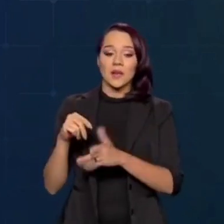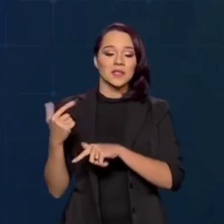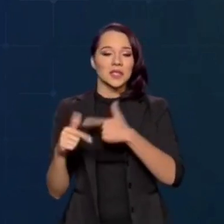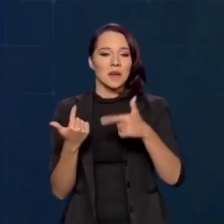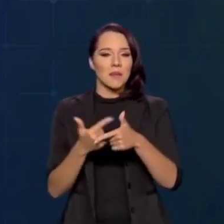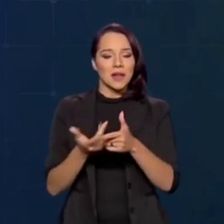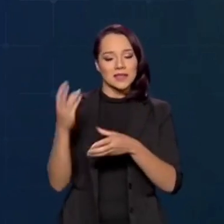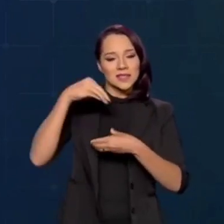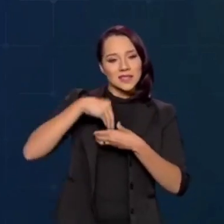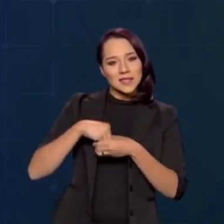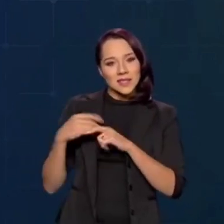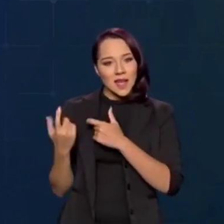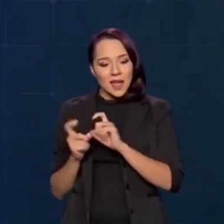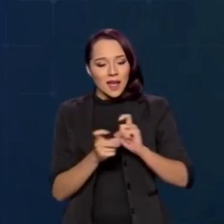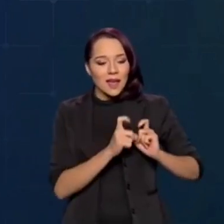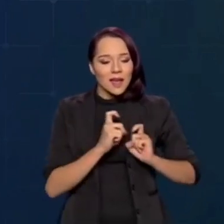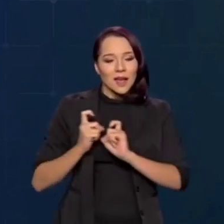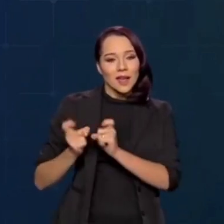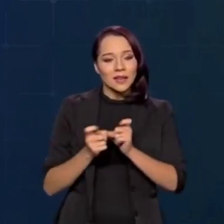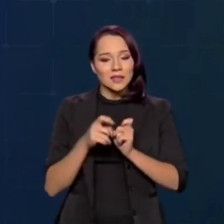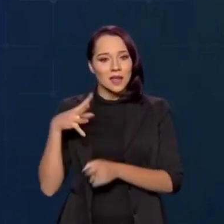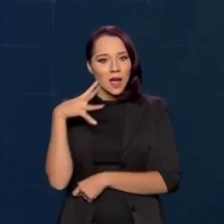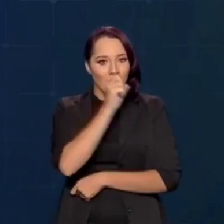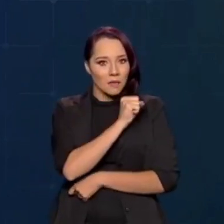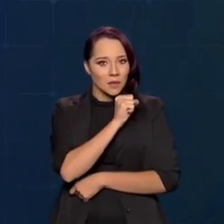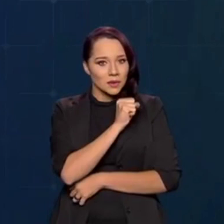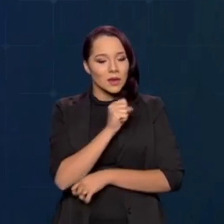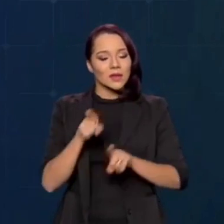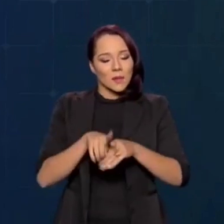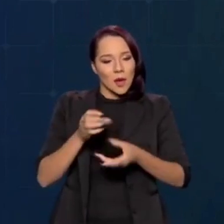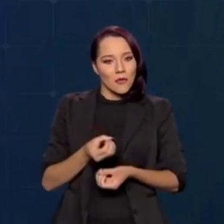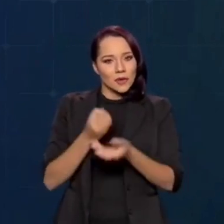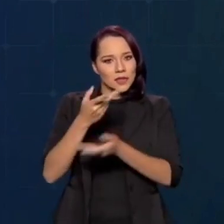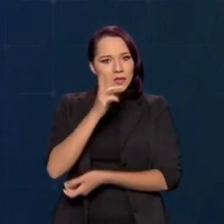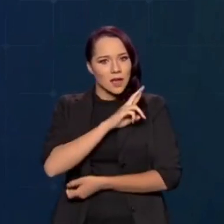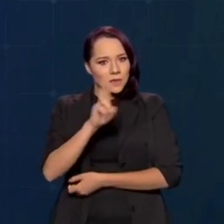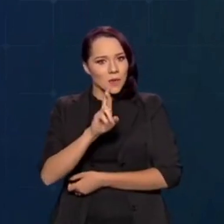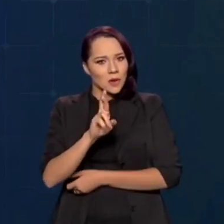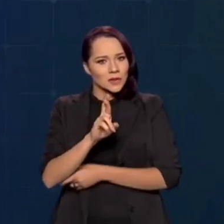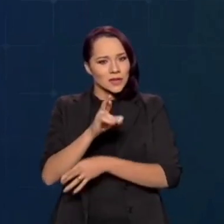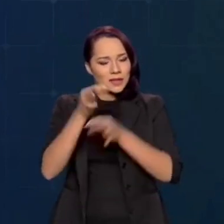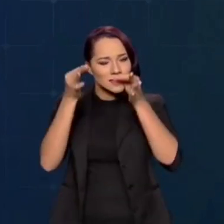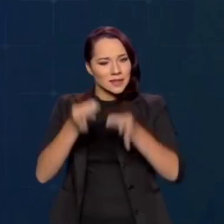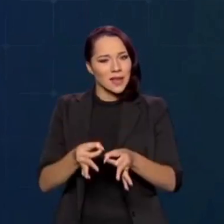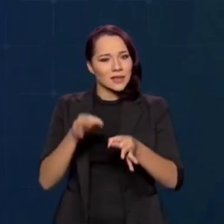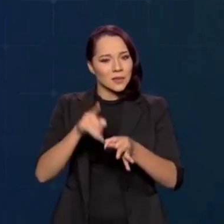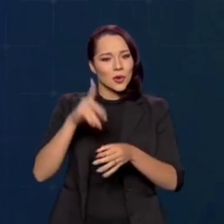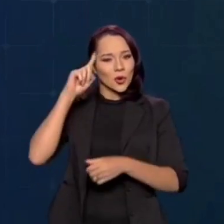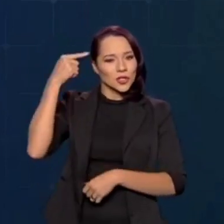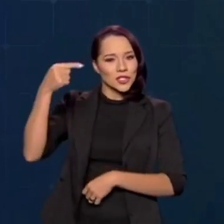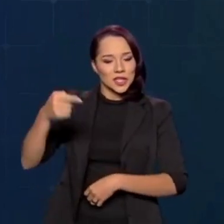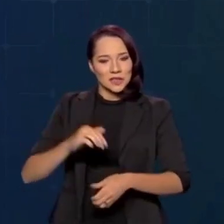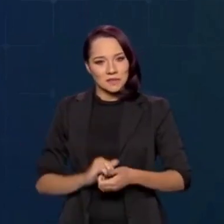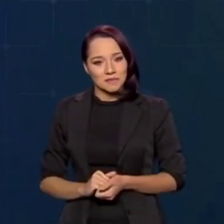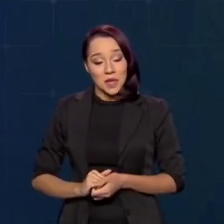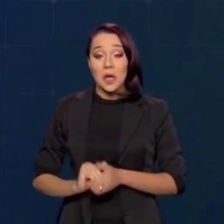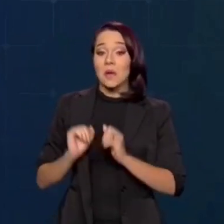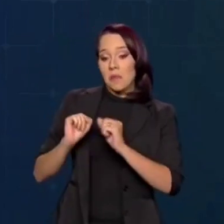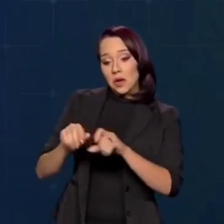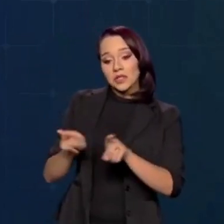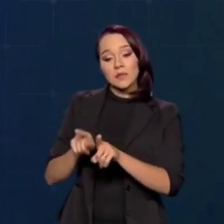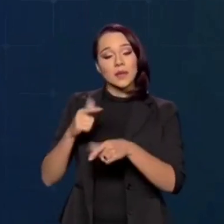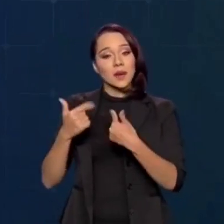operações internas, que acontecem de forma rápida e oferecendo soluções práticas para o cotidiano. Elas podem atuar